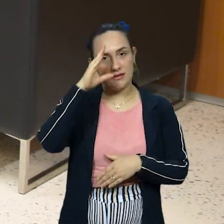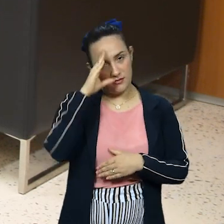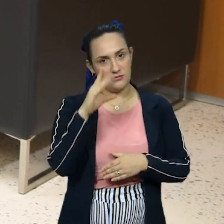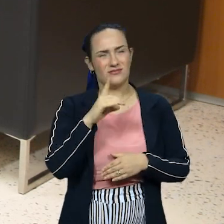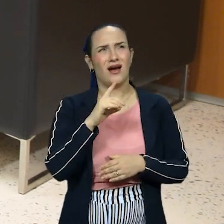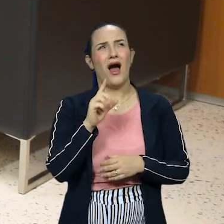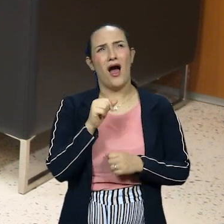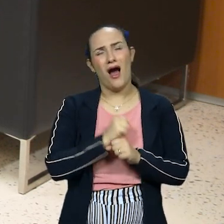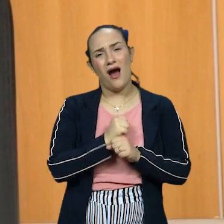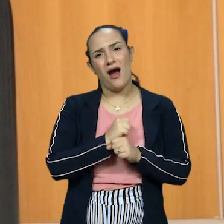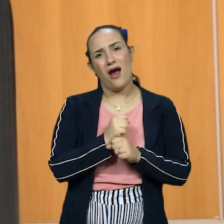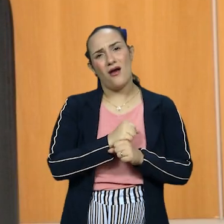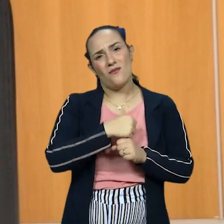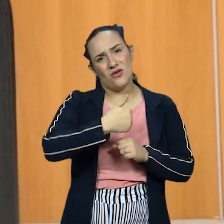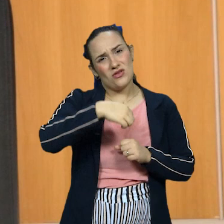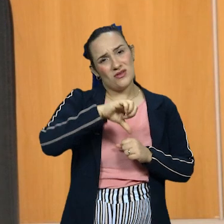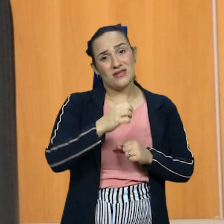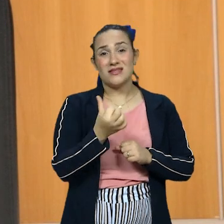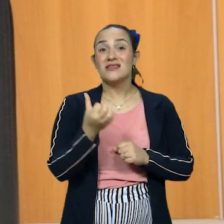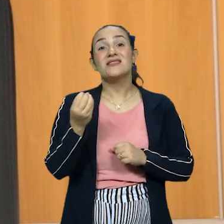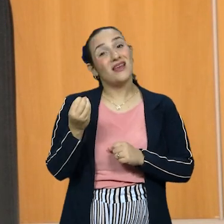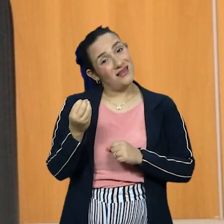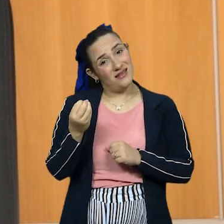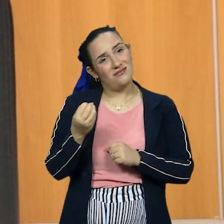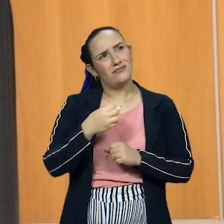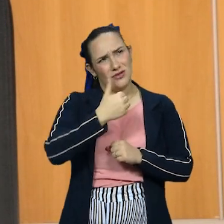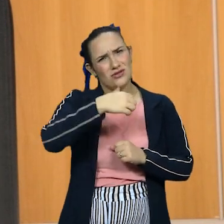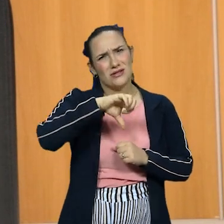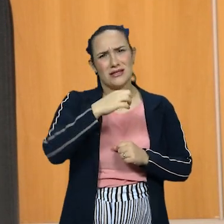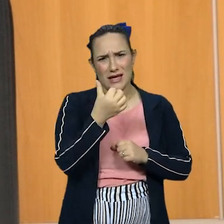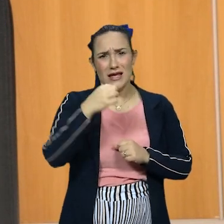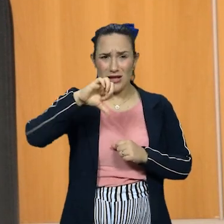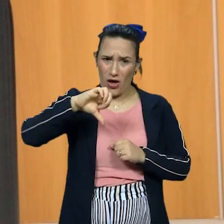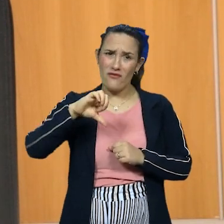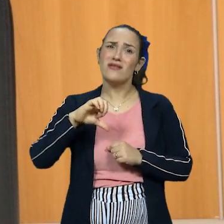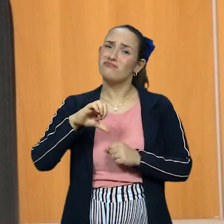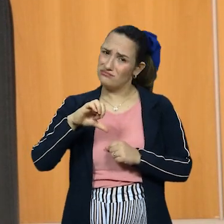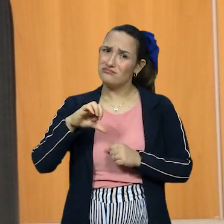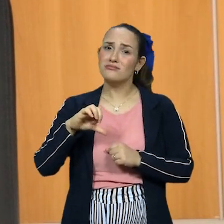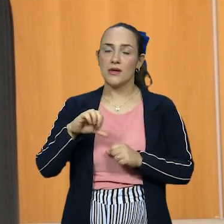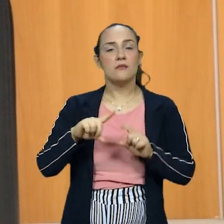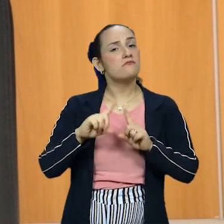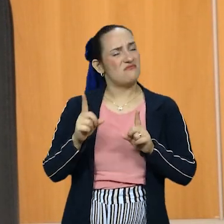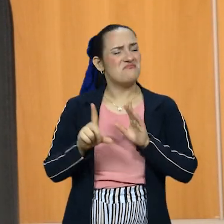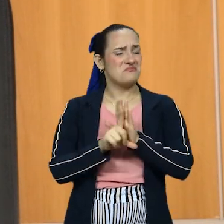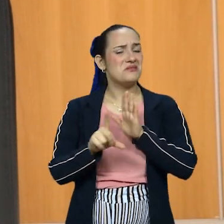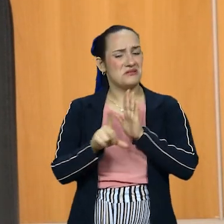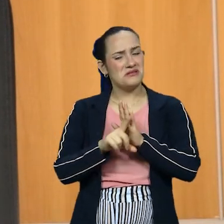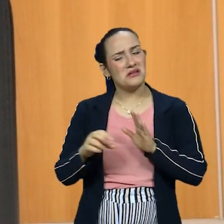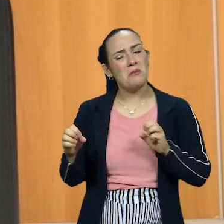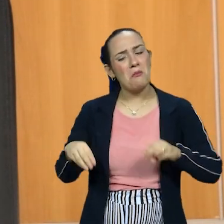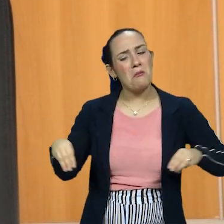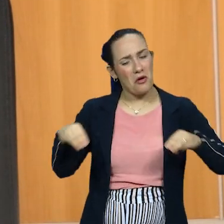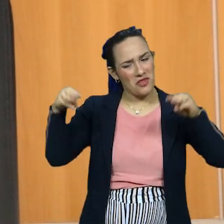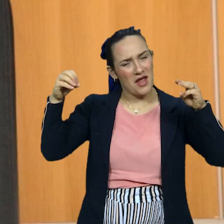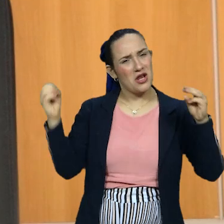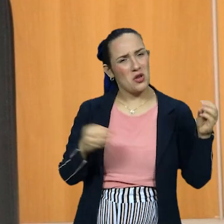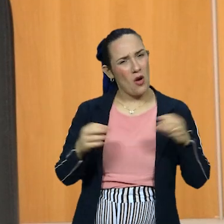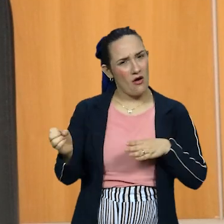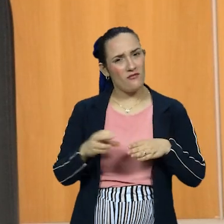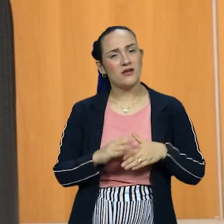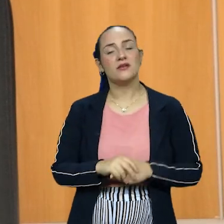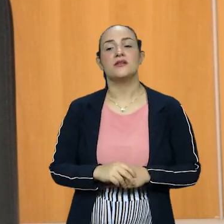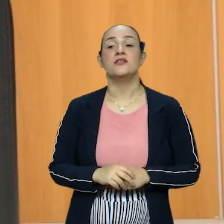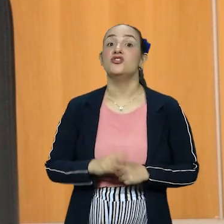Penal Militar, ele é de 1960, os dois, ambos são de 1969. Mas já era uma legislação bastante moderna na